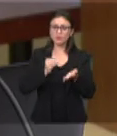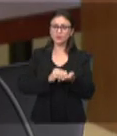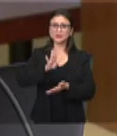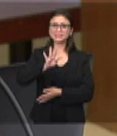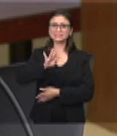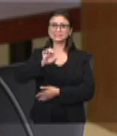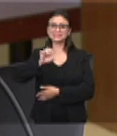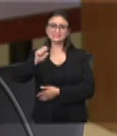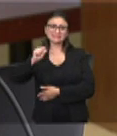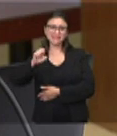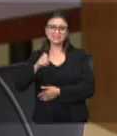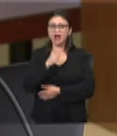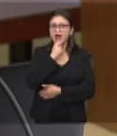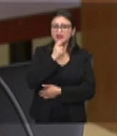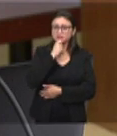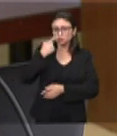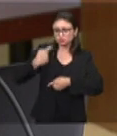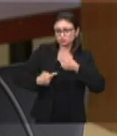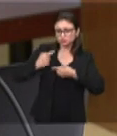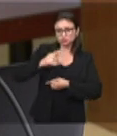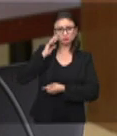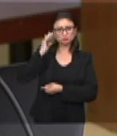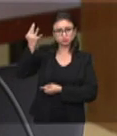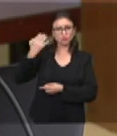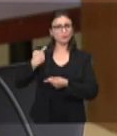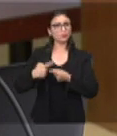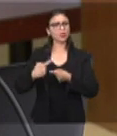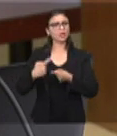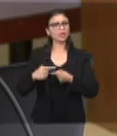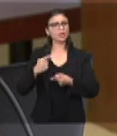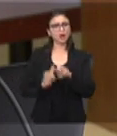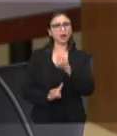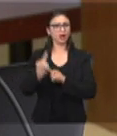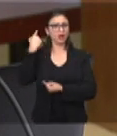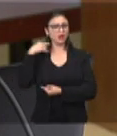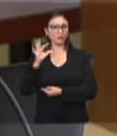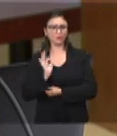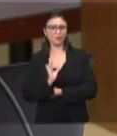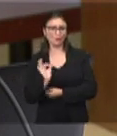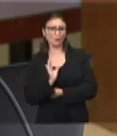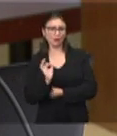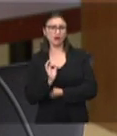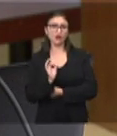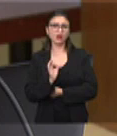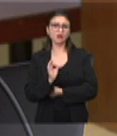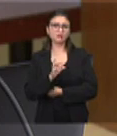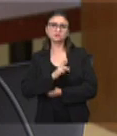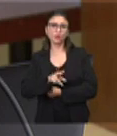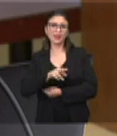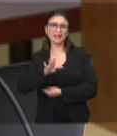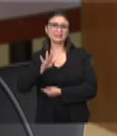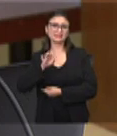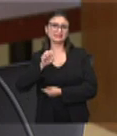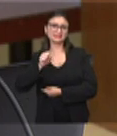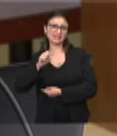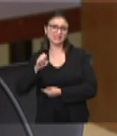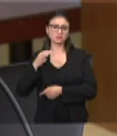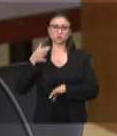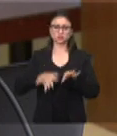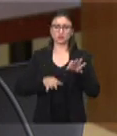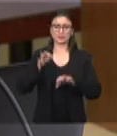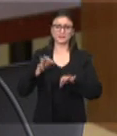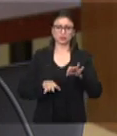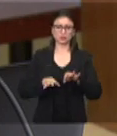que nem foi discutido, porque nem existia... começa a não ser uma tese do julgamento. A